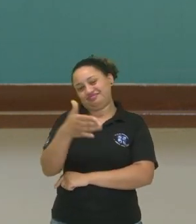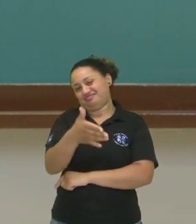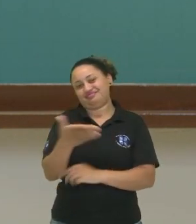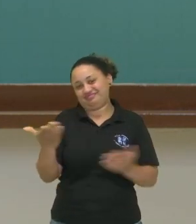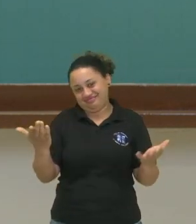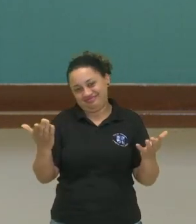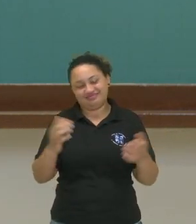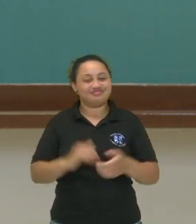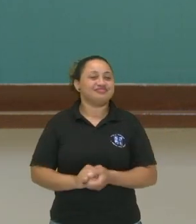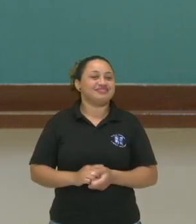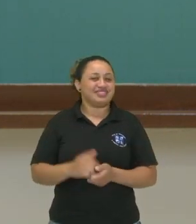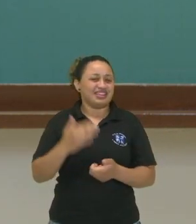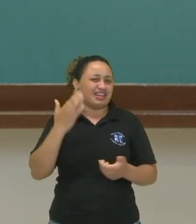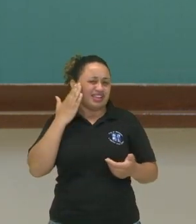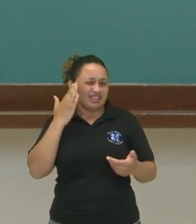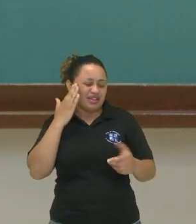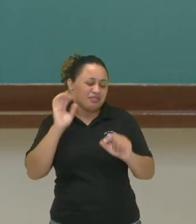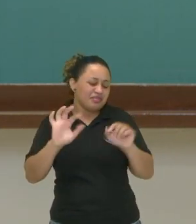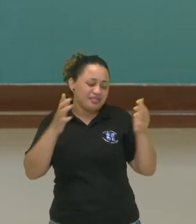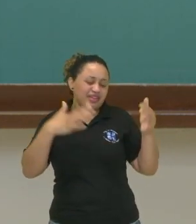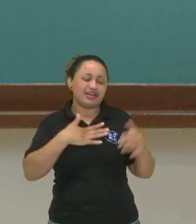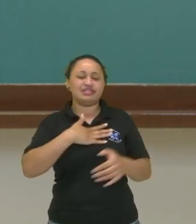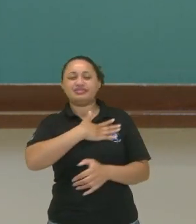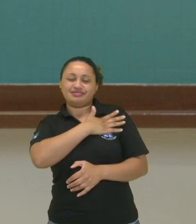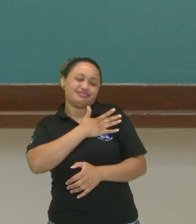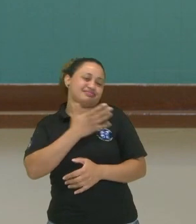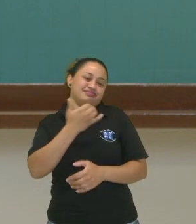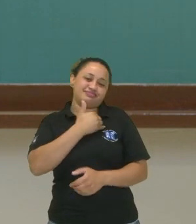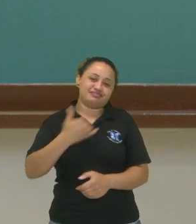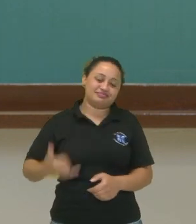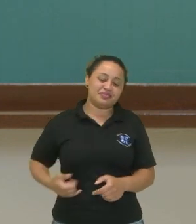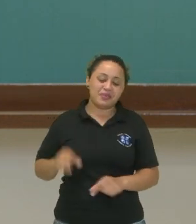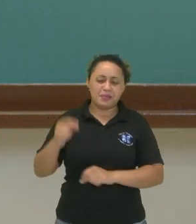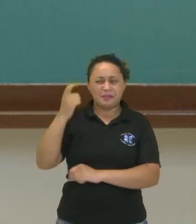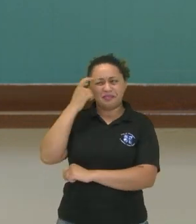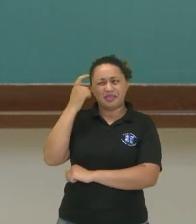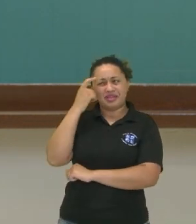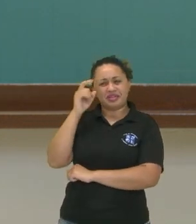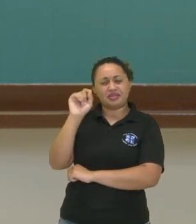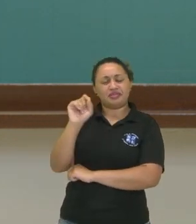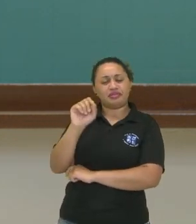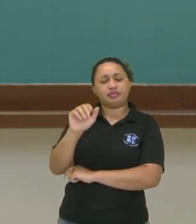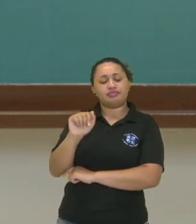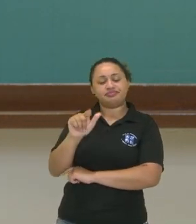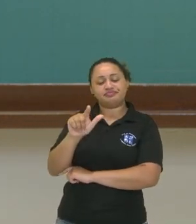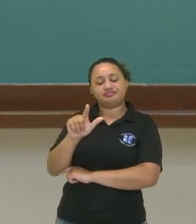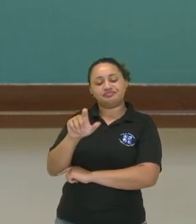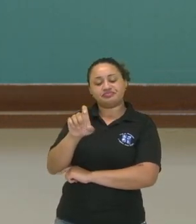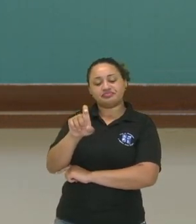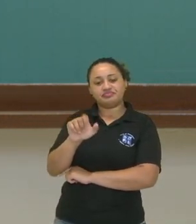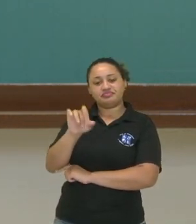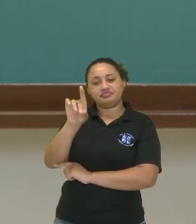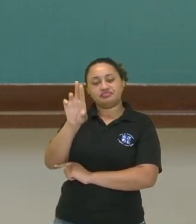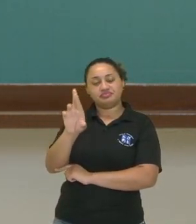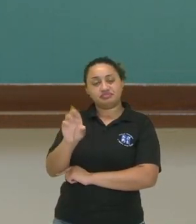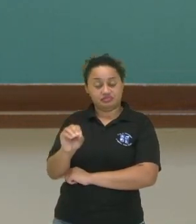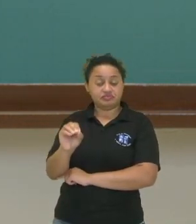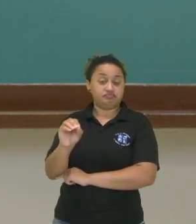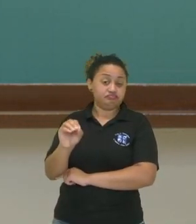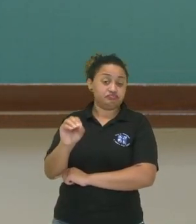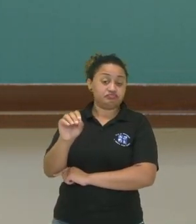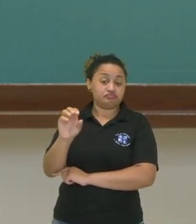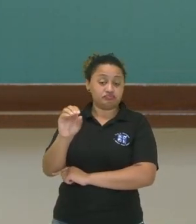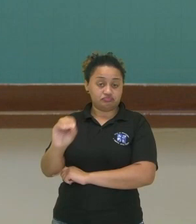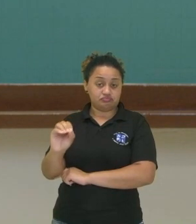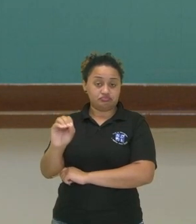que passa na cabeça dos generais ou desses imperadores, que na cabeça deles, por Alexandre o Grande, da Macedônia, falou, não, eu quero dominar